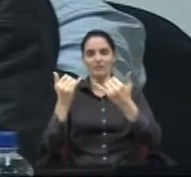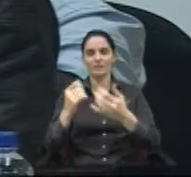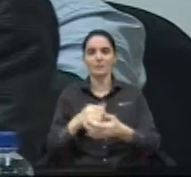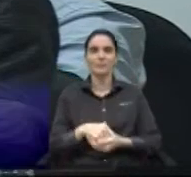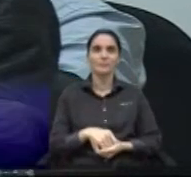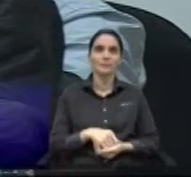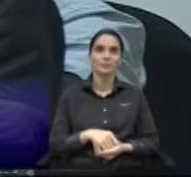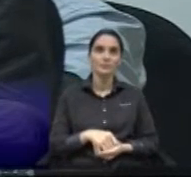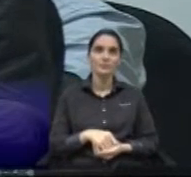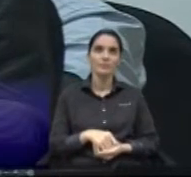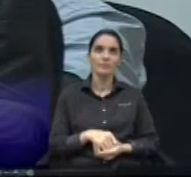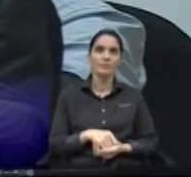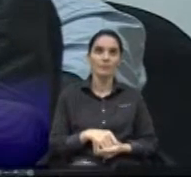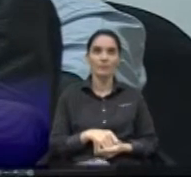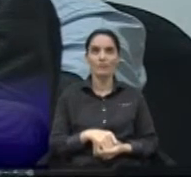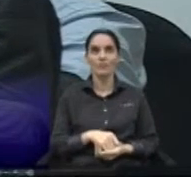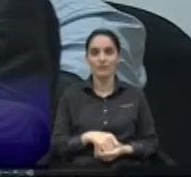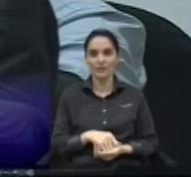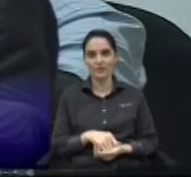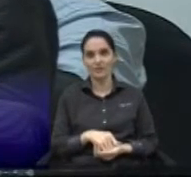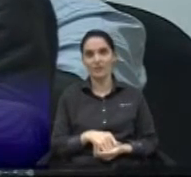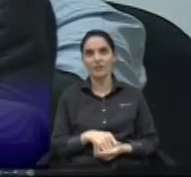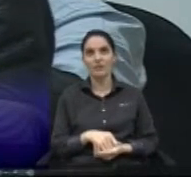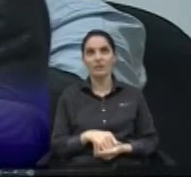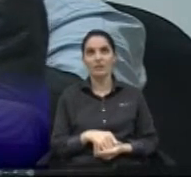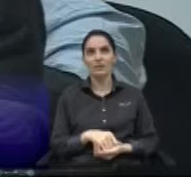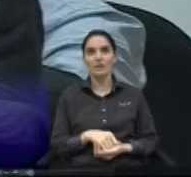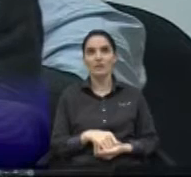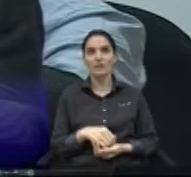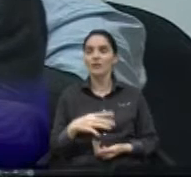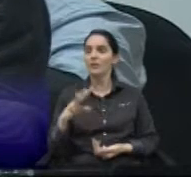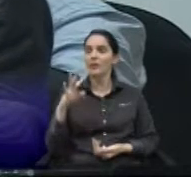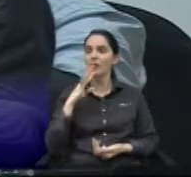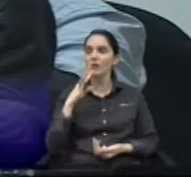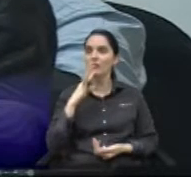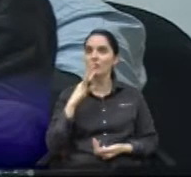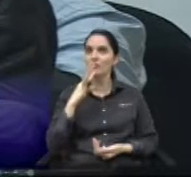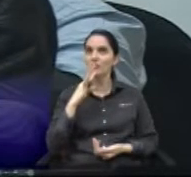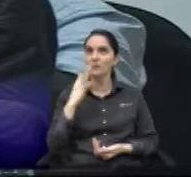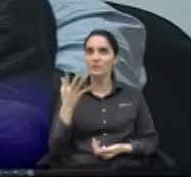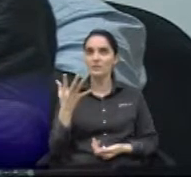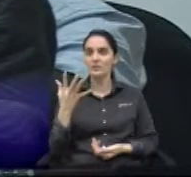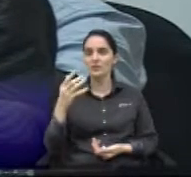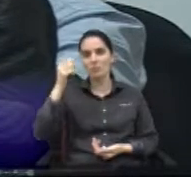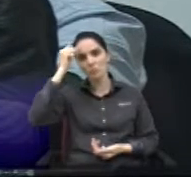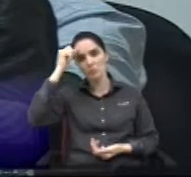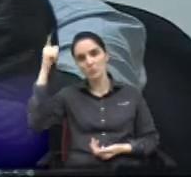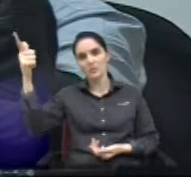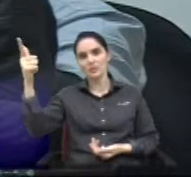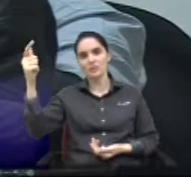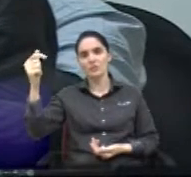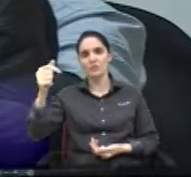Quanto tempo, não vai falar quanto, hein? Que a gente se conhece, e lá na cultura, e nos